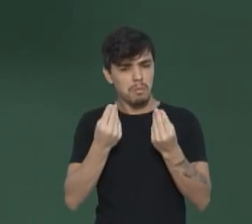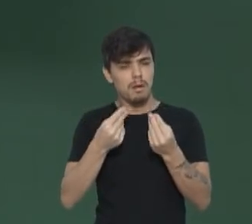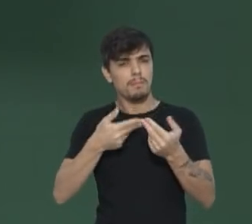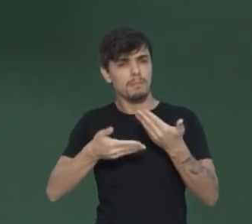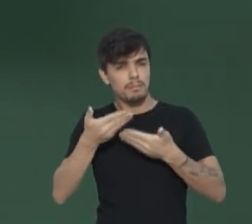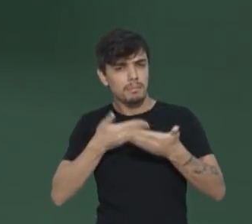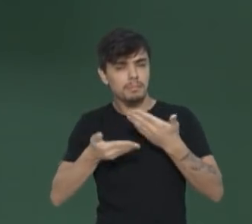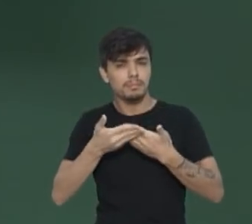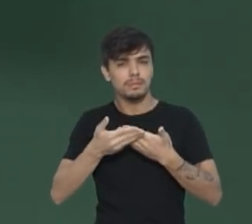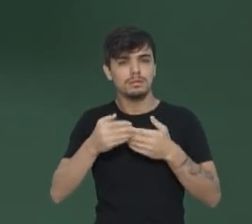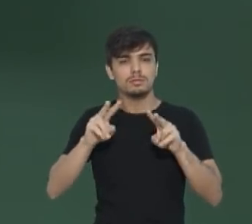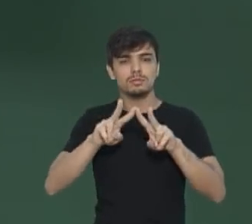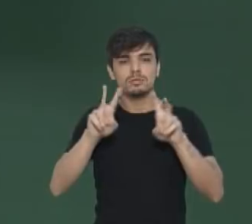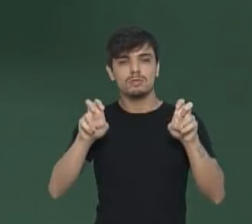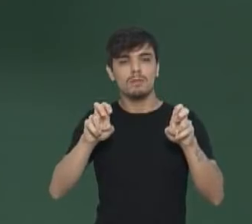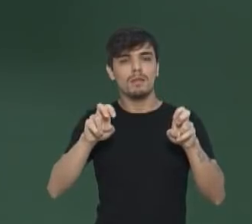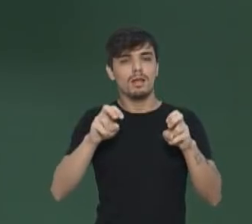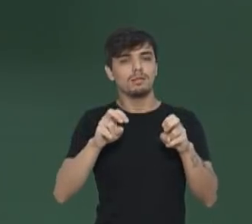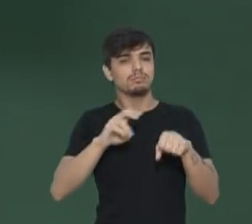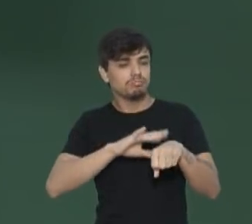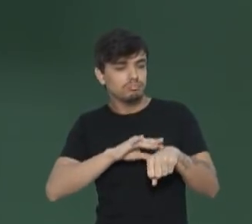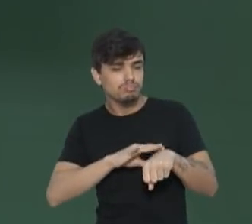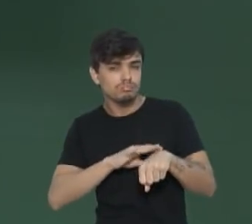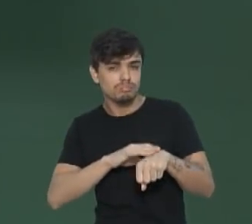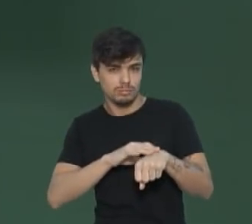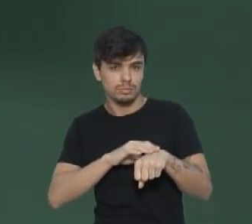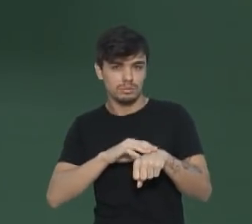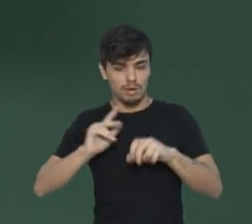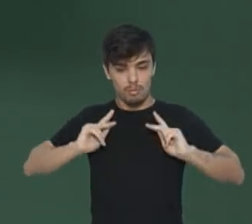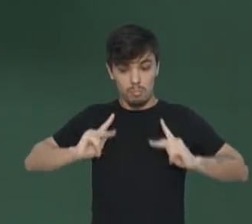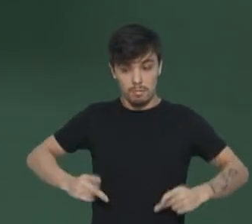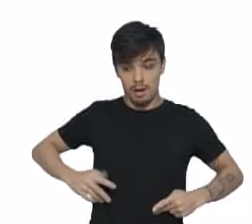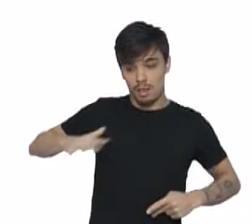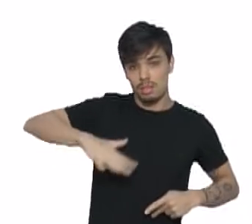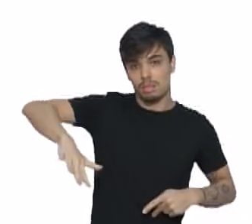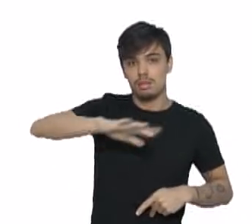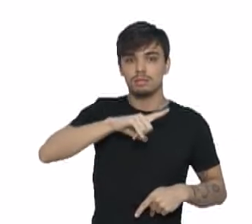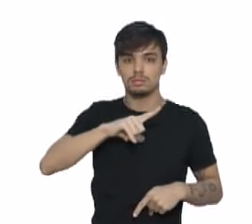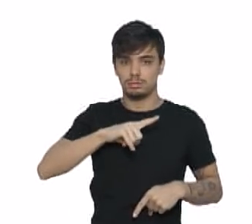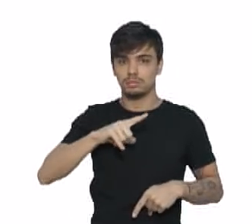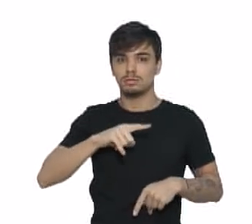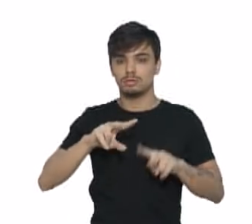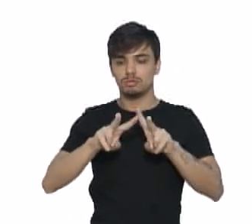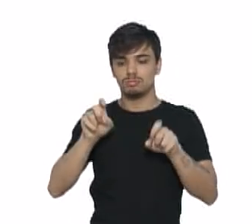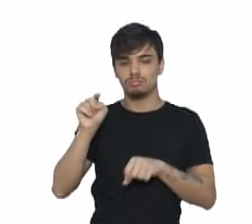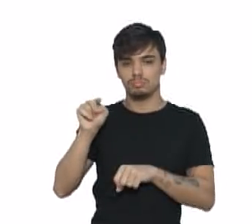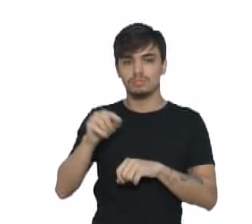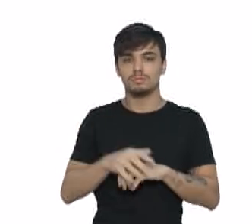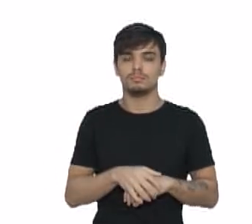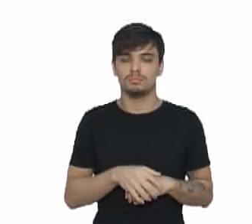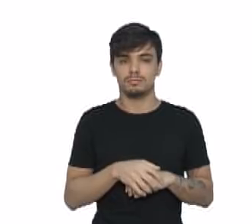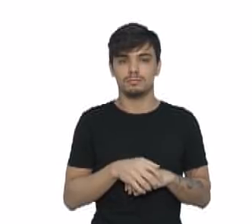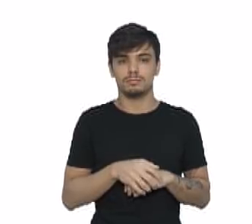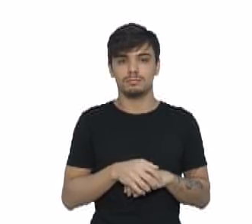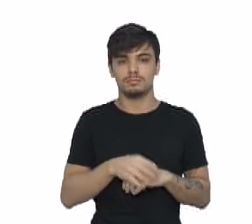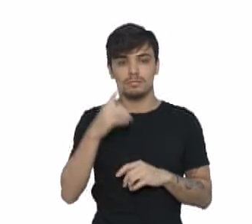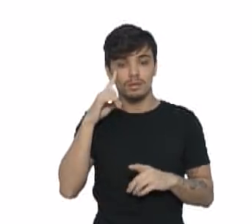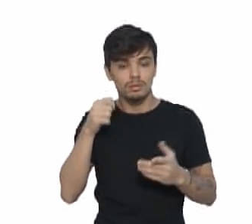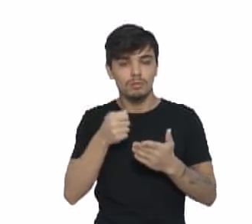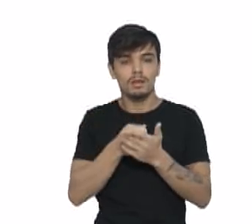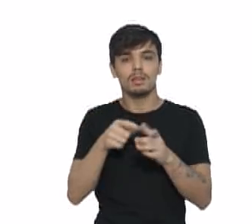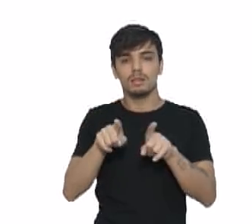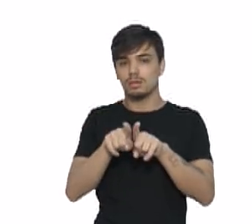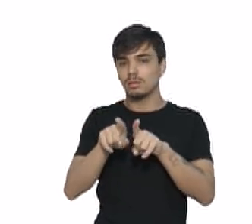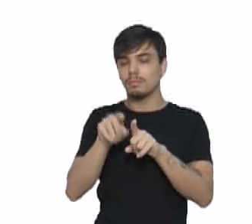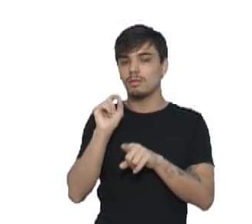a doença da qual a humanidade sofre, segundo Nietzsche. Descrever o além do homem nietzschiano, o que significa isso que